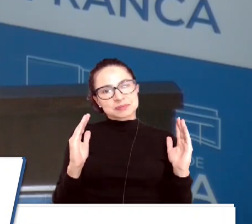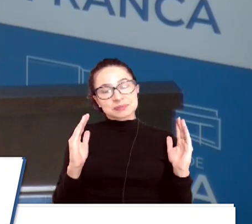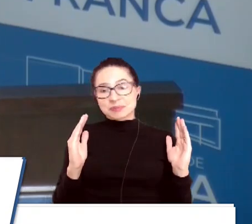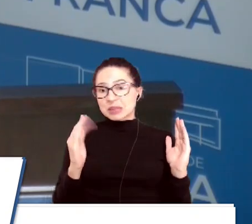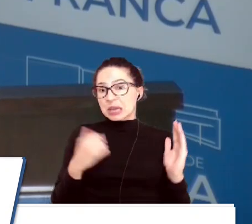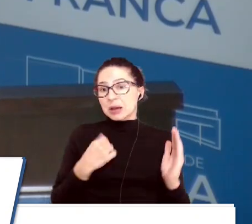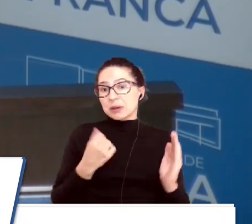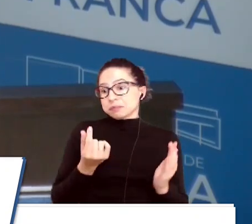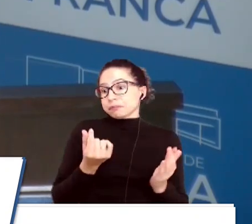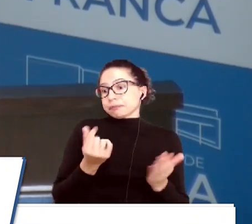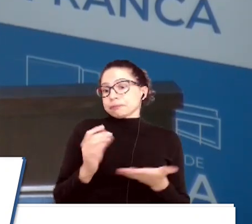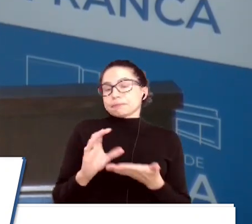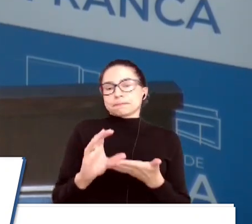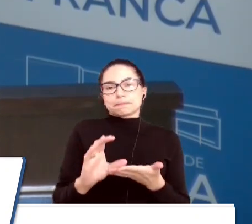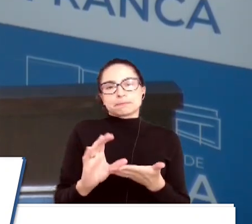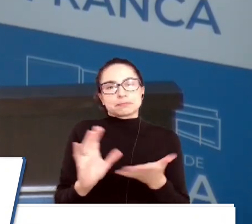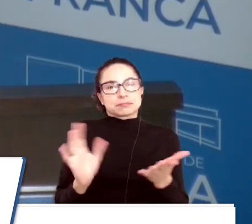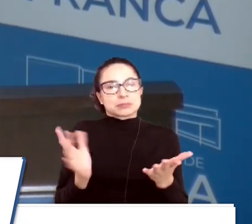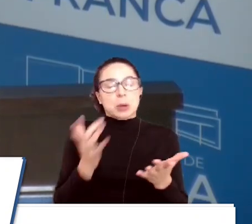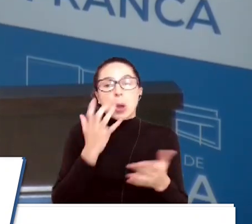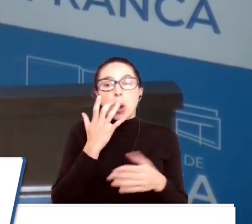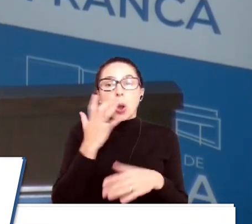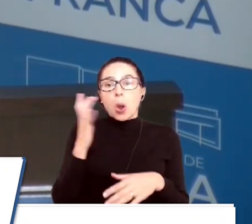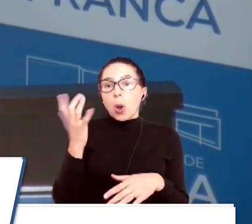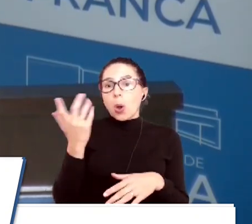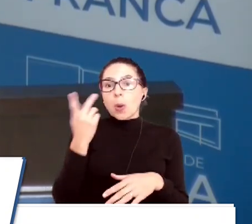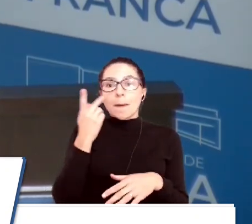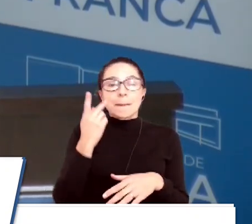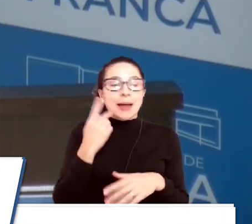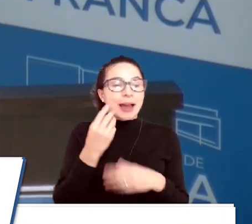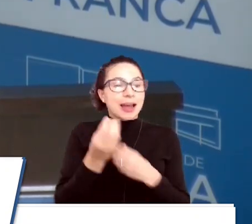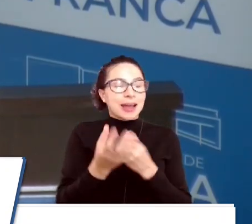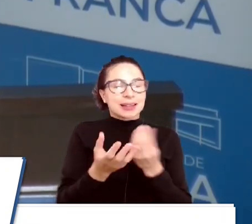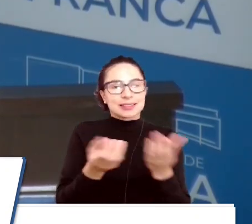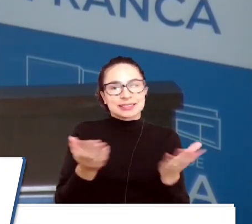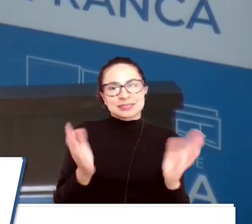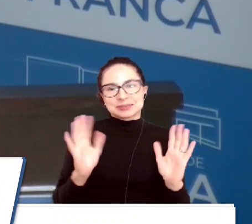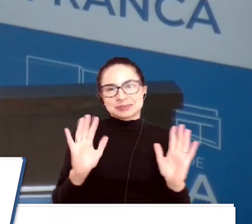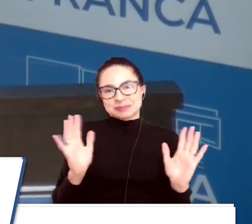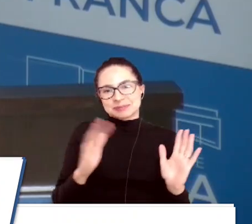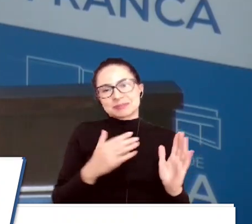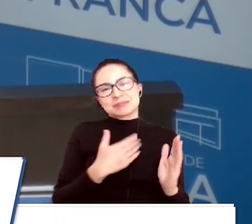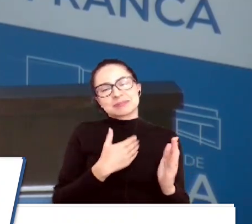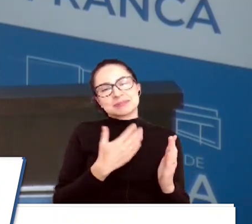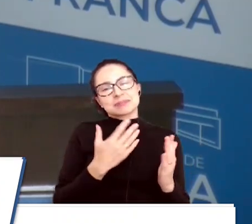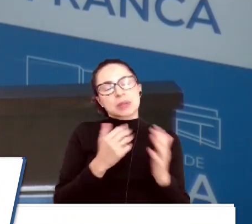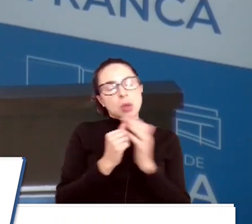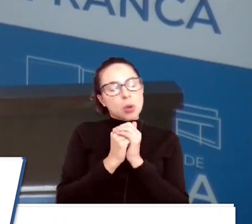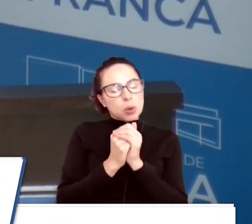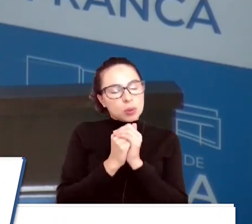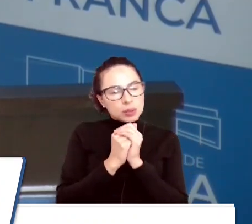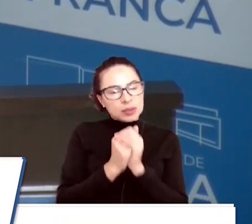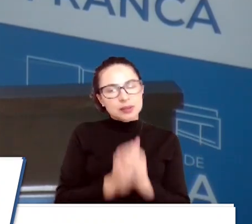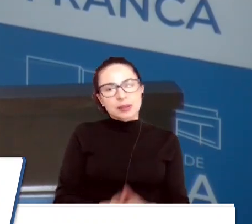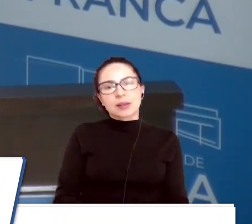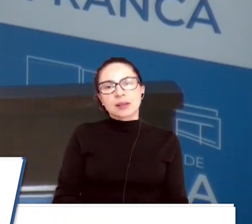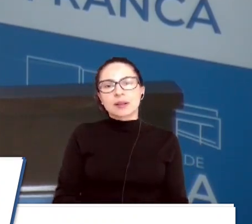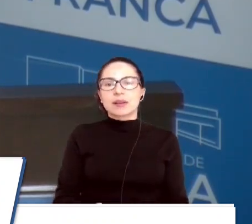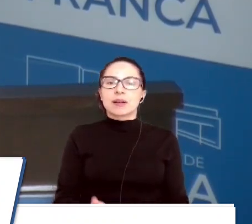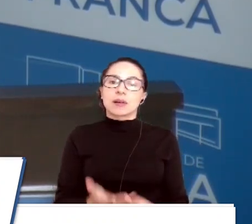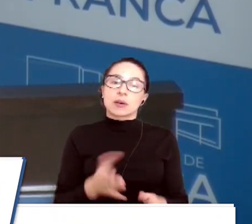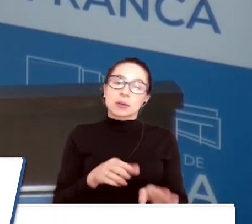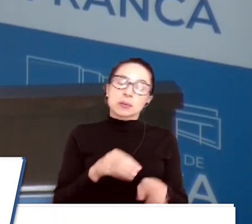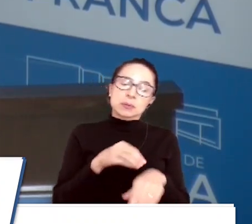dinheiro, não tenho ouro nem prata para dar para vocês, mas tenho orações e